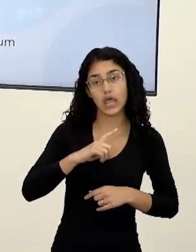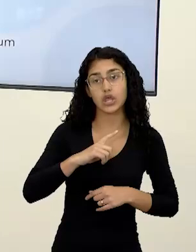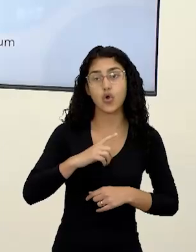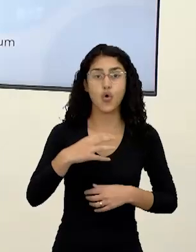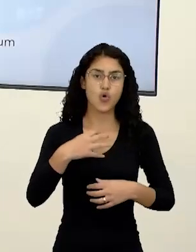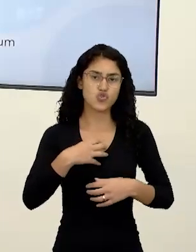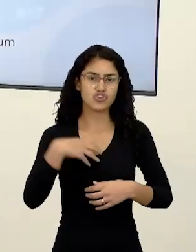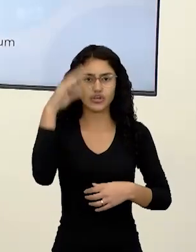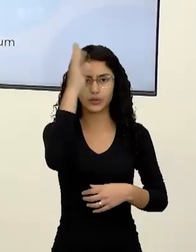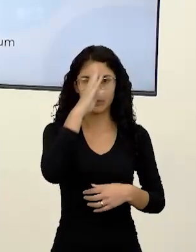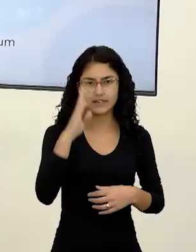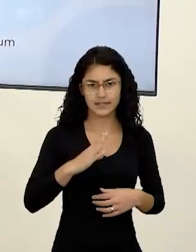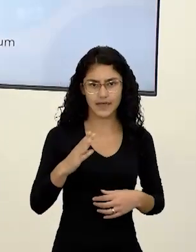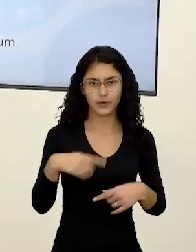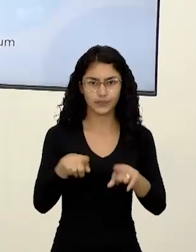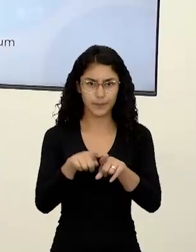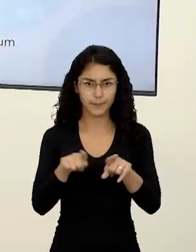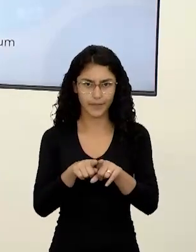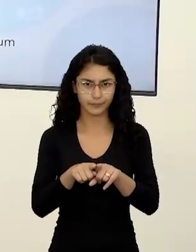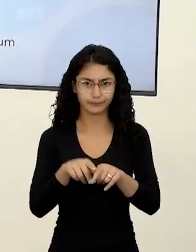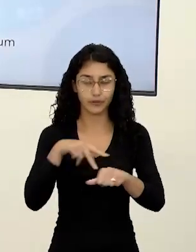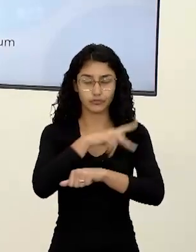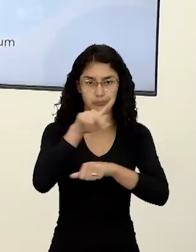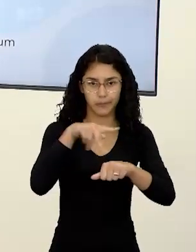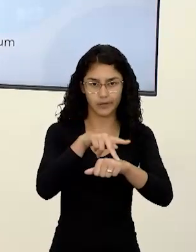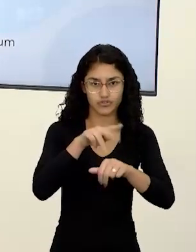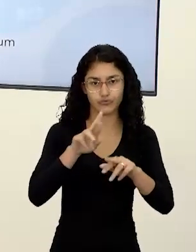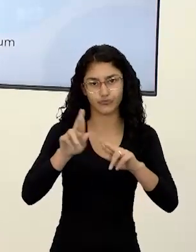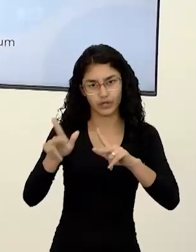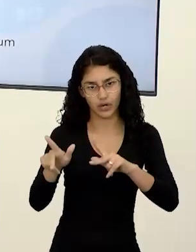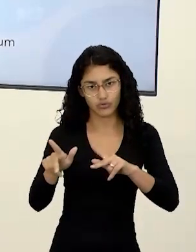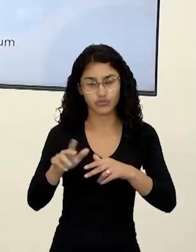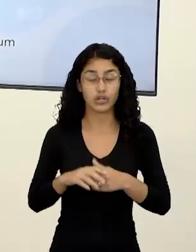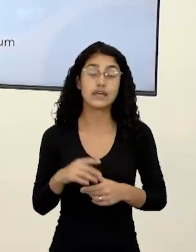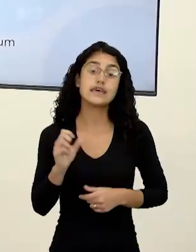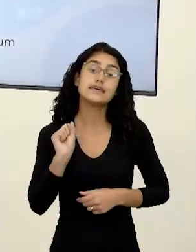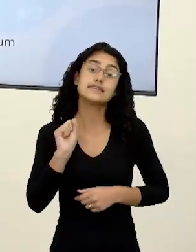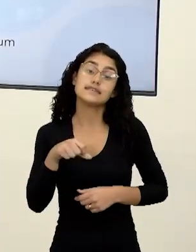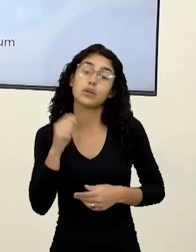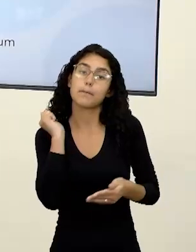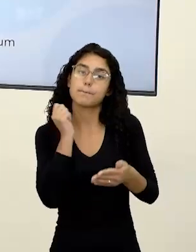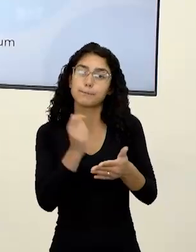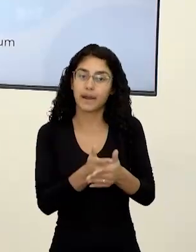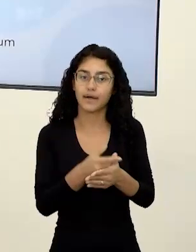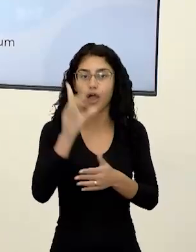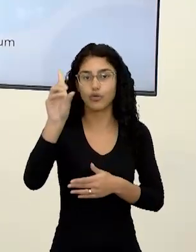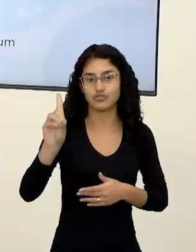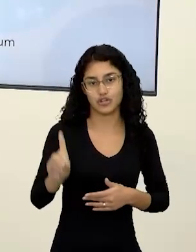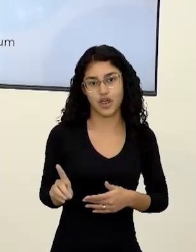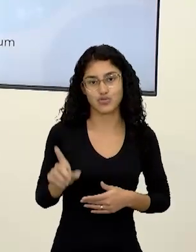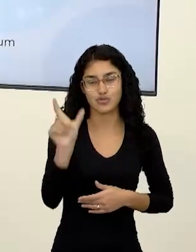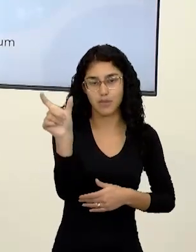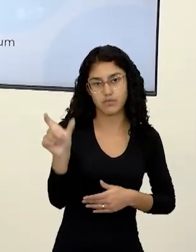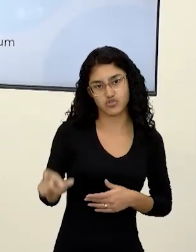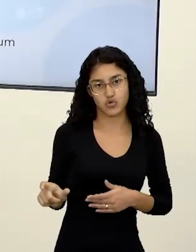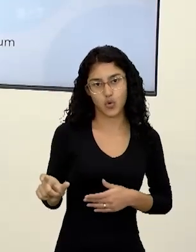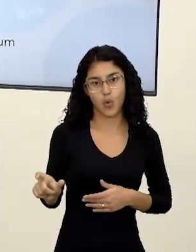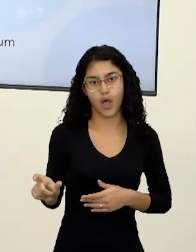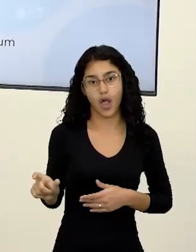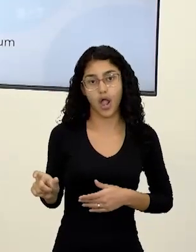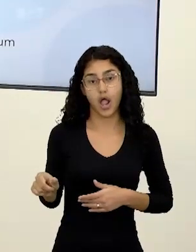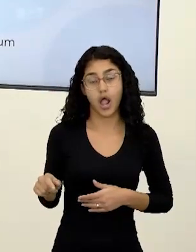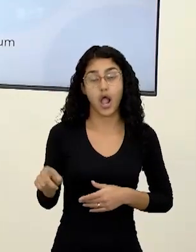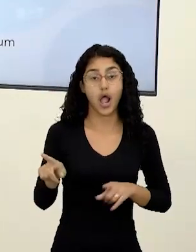vários artistas que beberam muito dessa fonte. Se você não pagar o direito para aquela pessoa, a sua música pode ser retirada do ar.